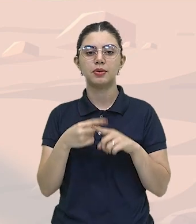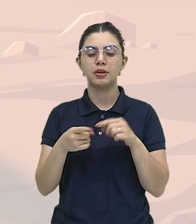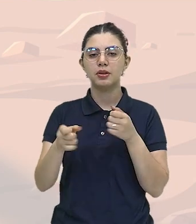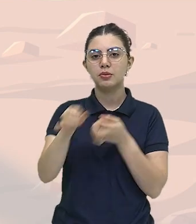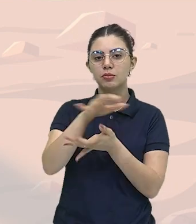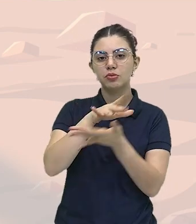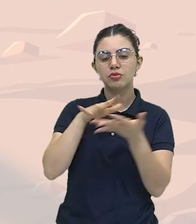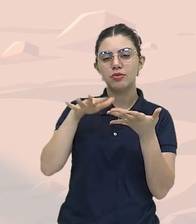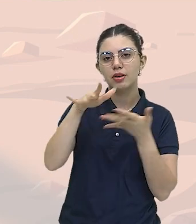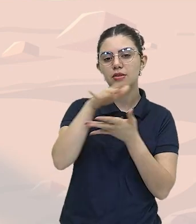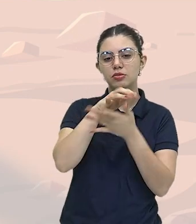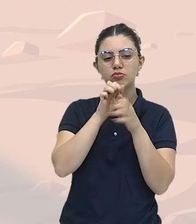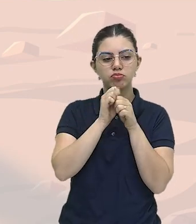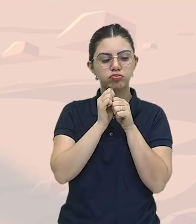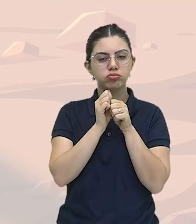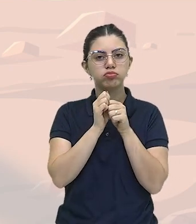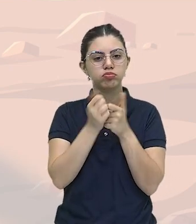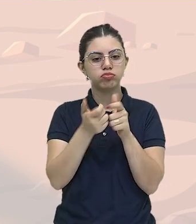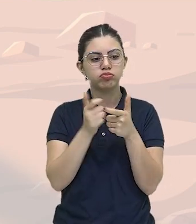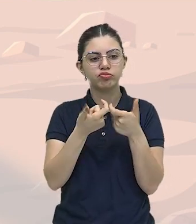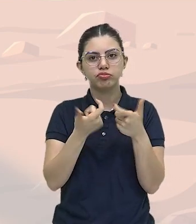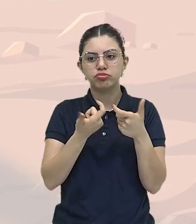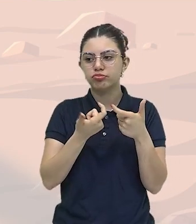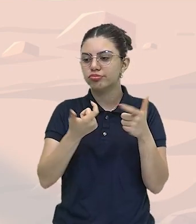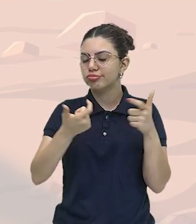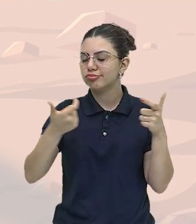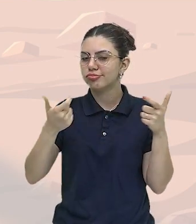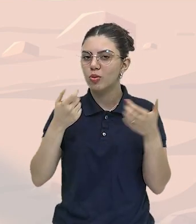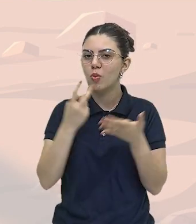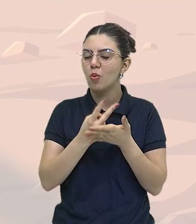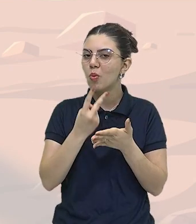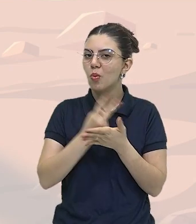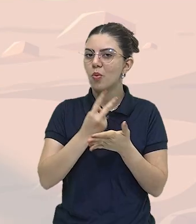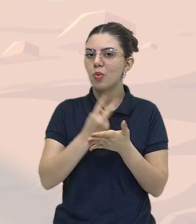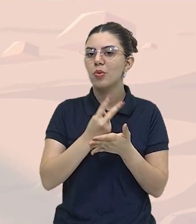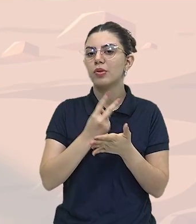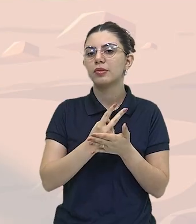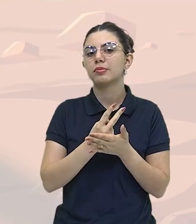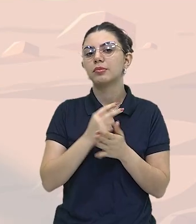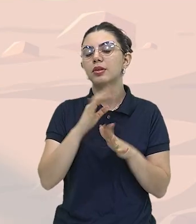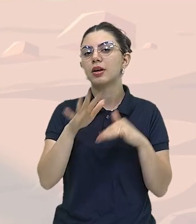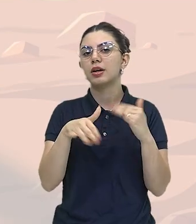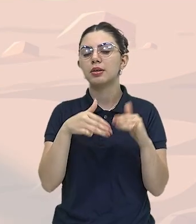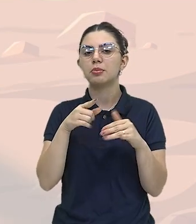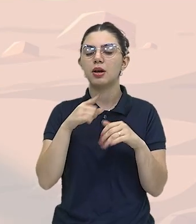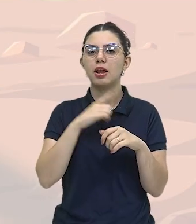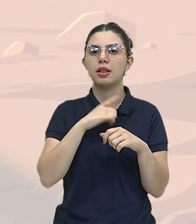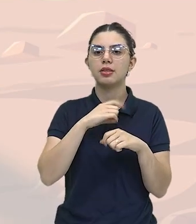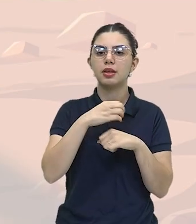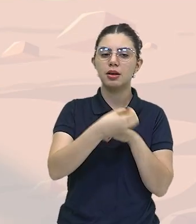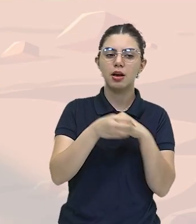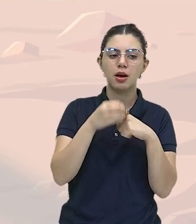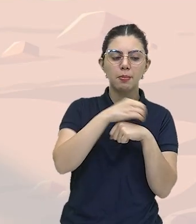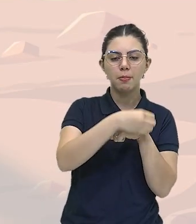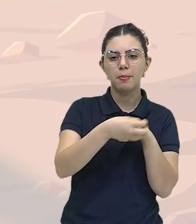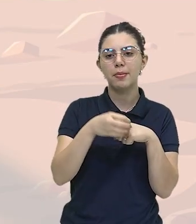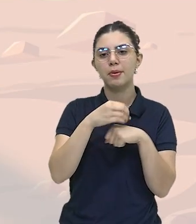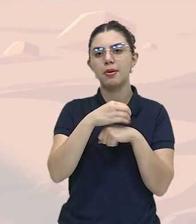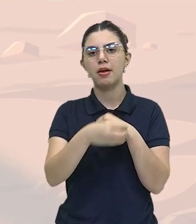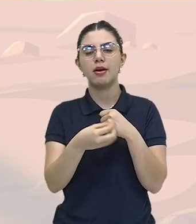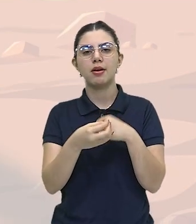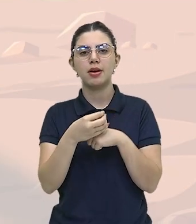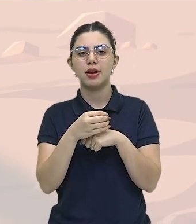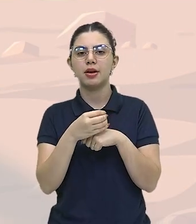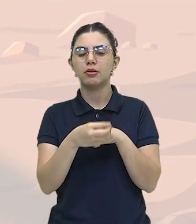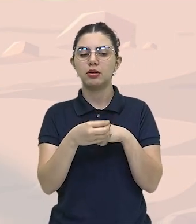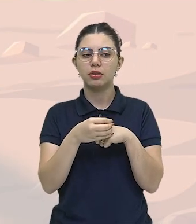se expandindo ainda mais e aí aconteceu da estabilização dessas partículas. Quando essas partículas começaram a